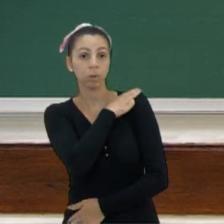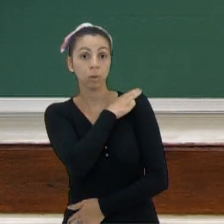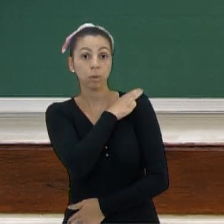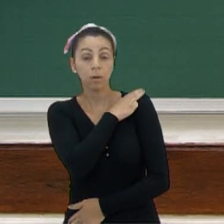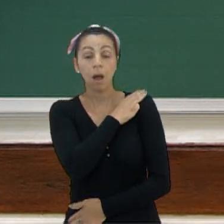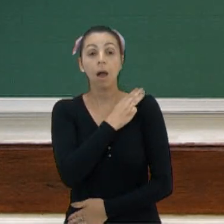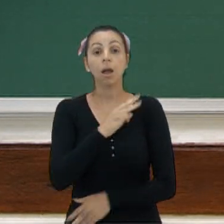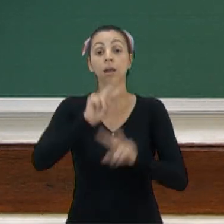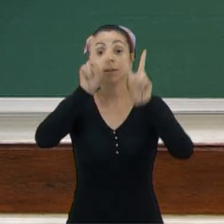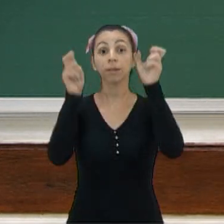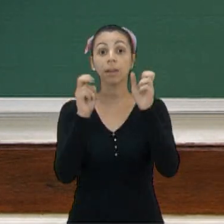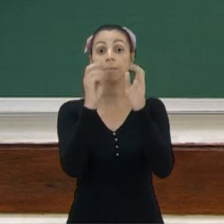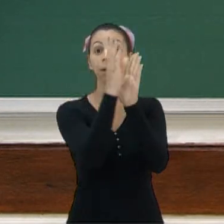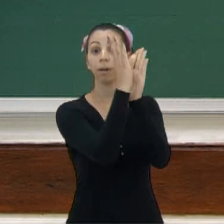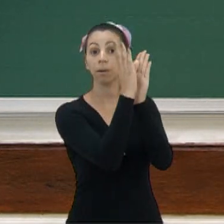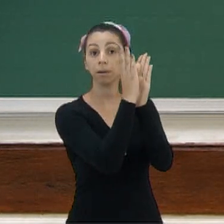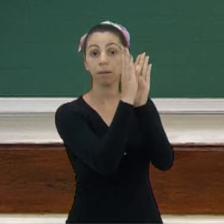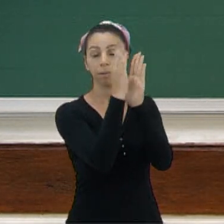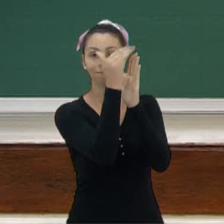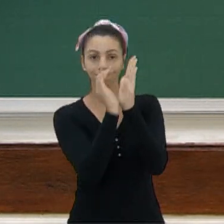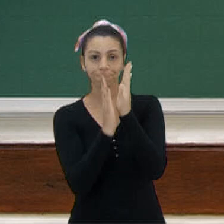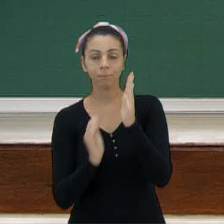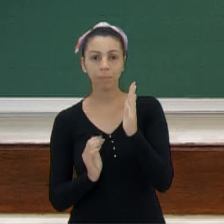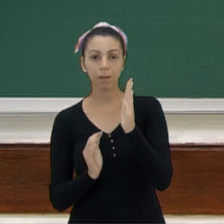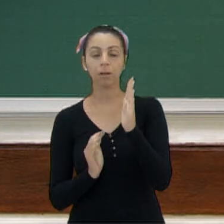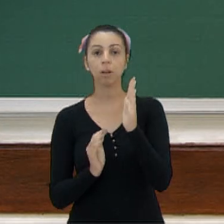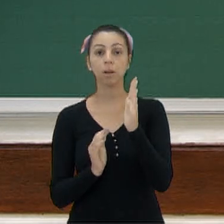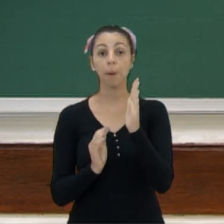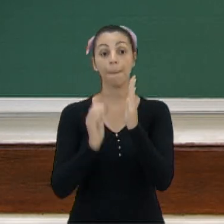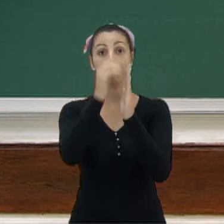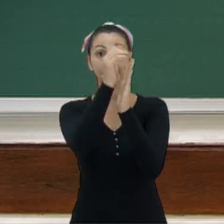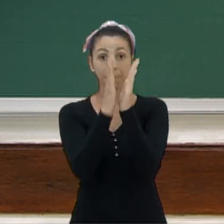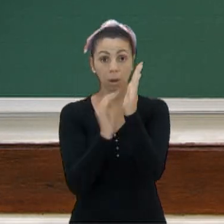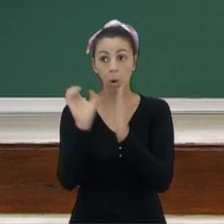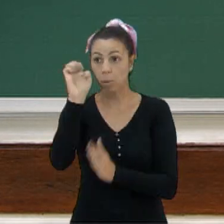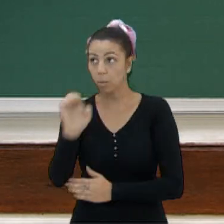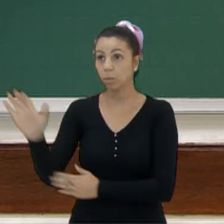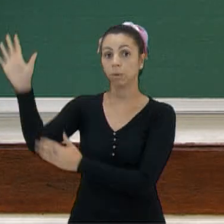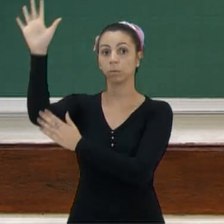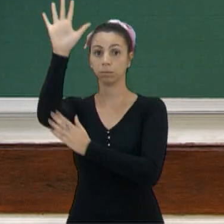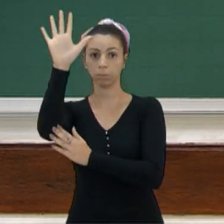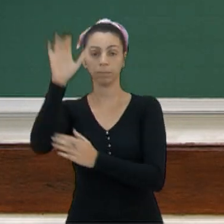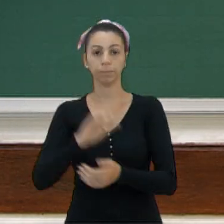nossa última aula foi sobre Renascimento, hoje a aula sobre Barroco europeu. Vamos começar?